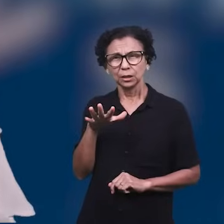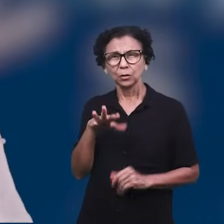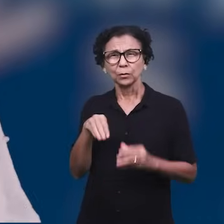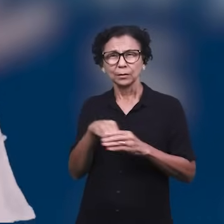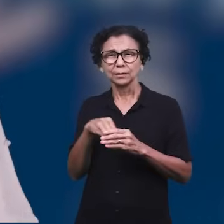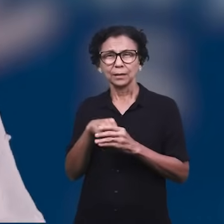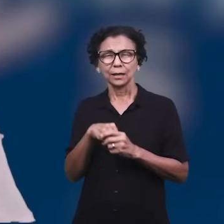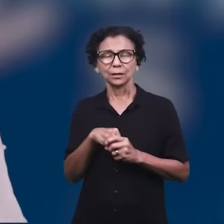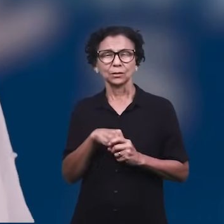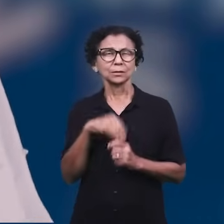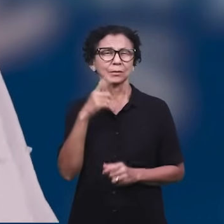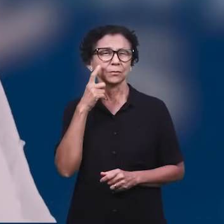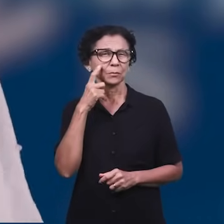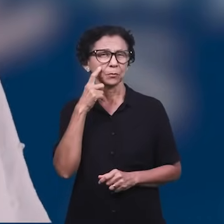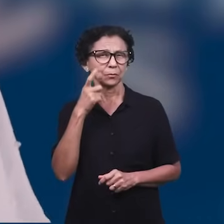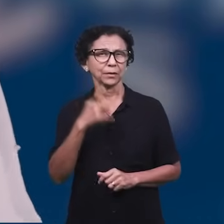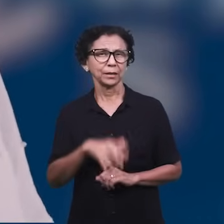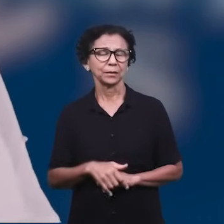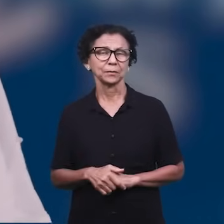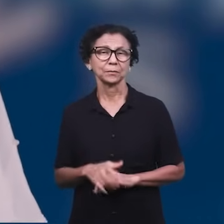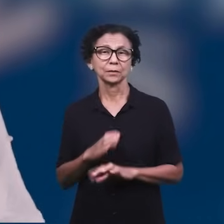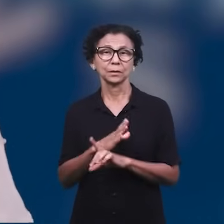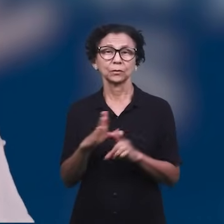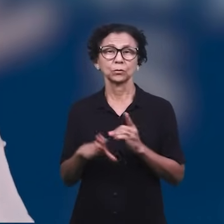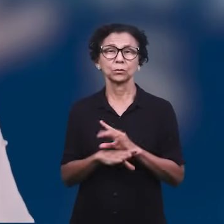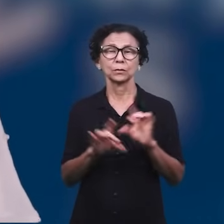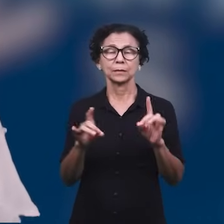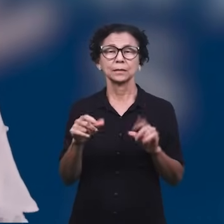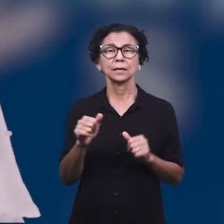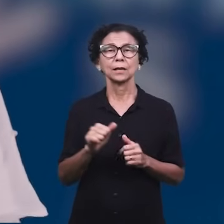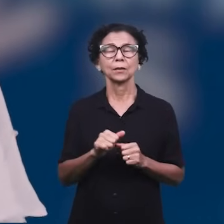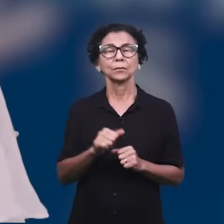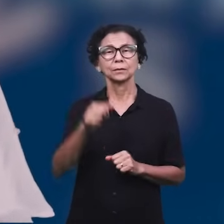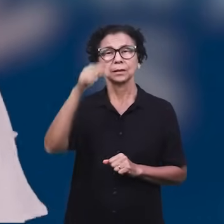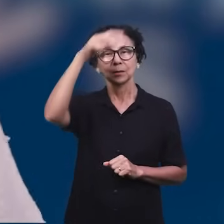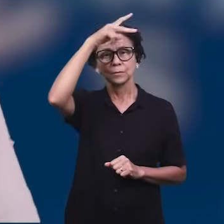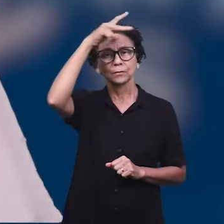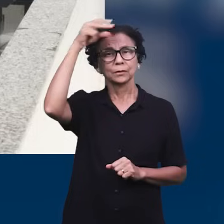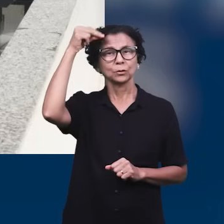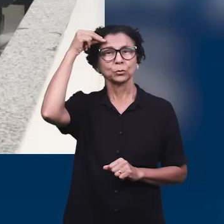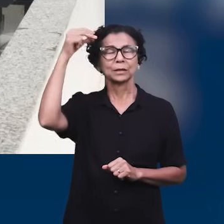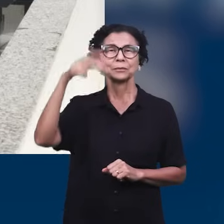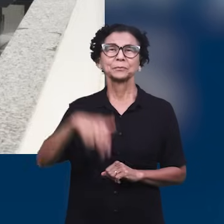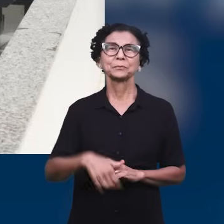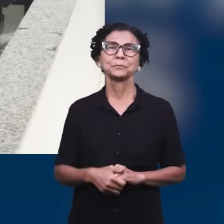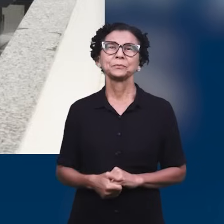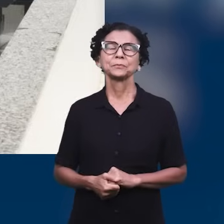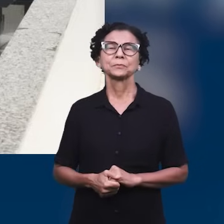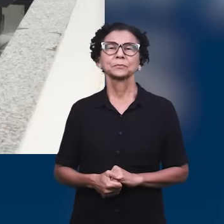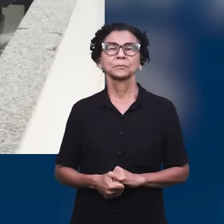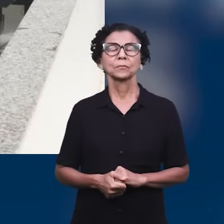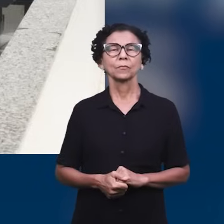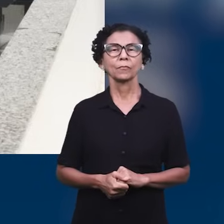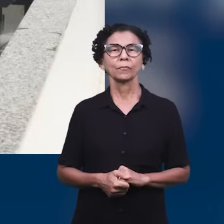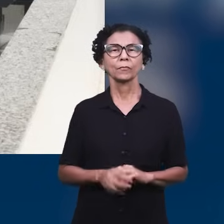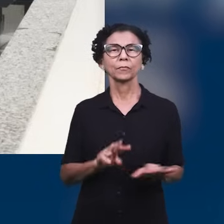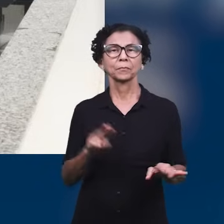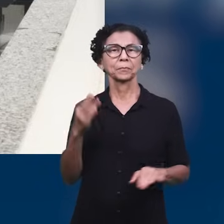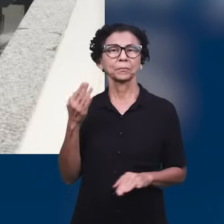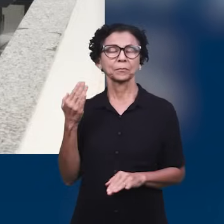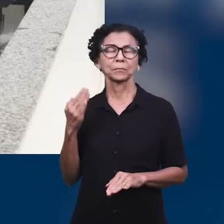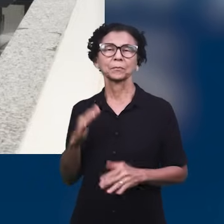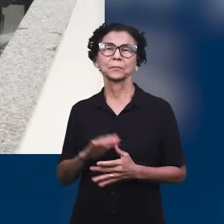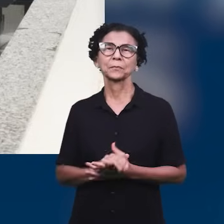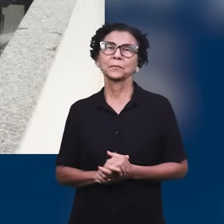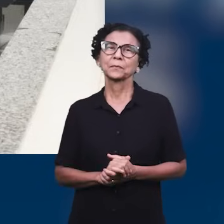você vai conferir agora, porque teve um culto especial na prefeitura de lá. Confira tudo agora. Nesta última semana aconteceu ali na cidade